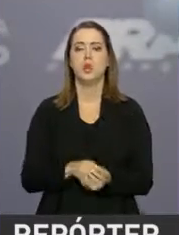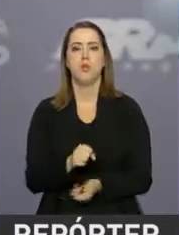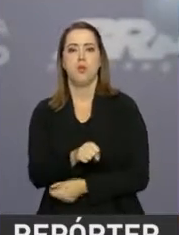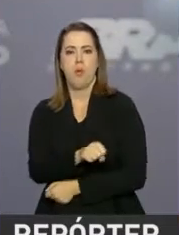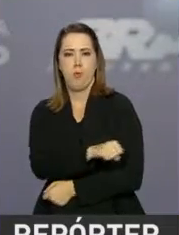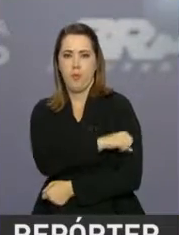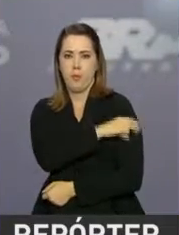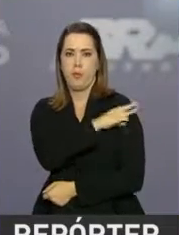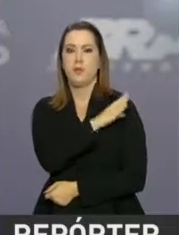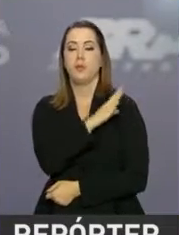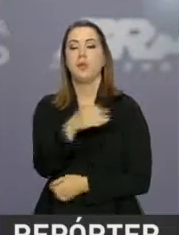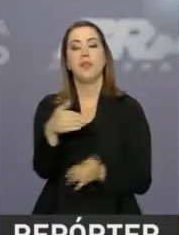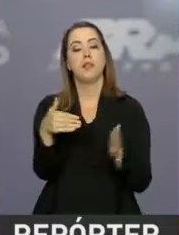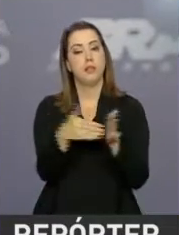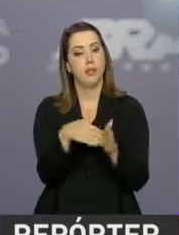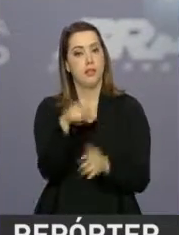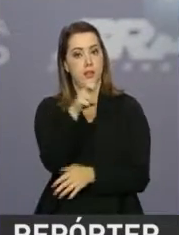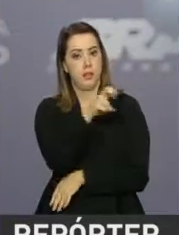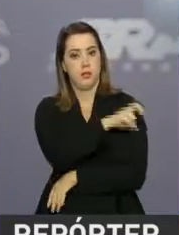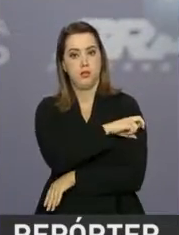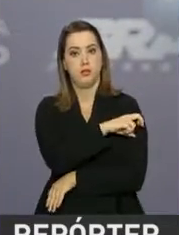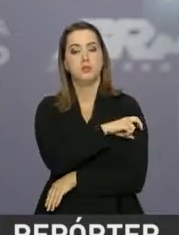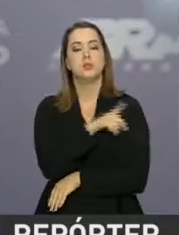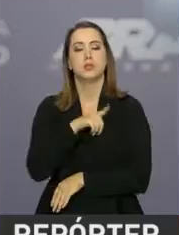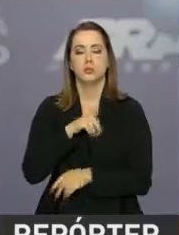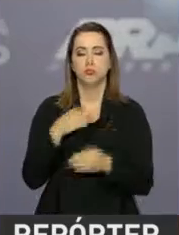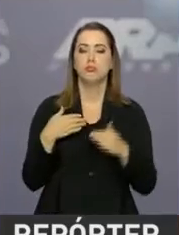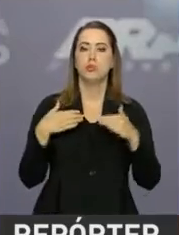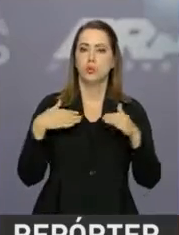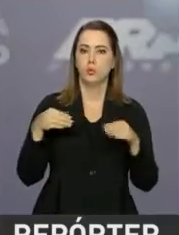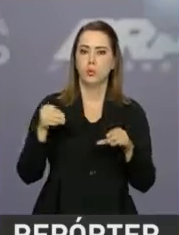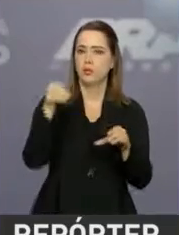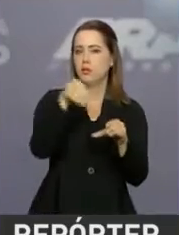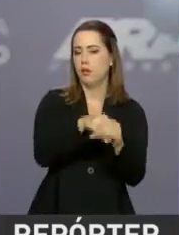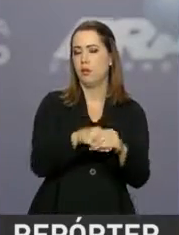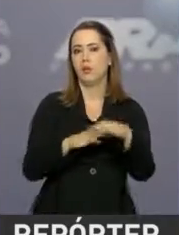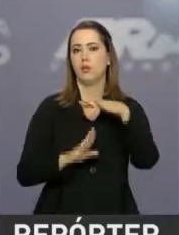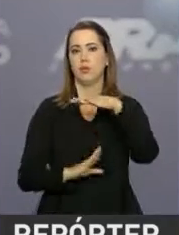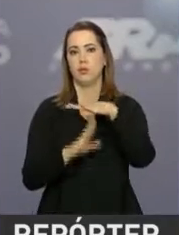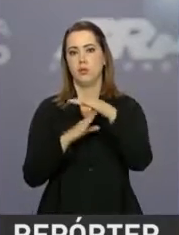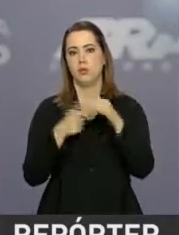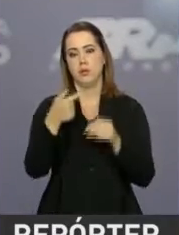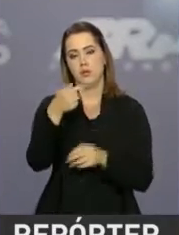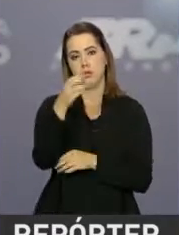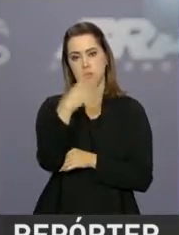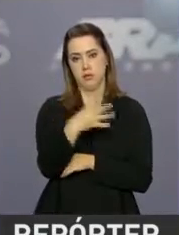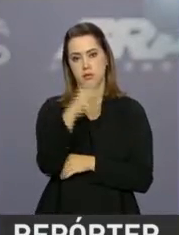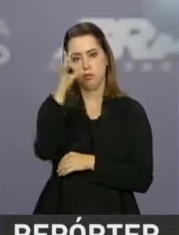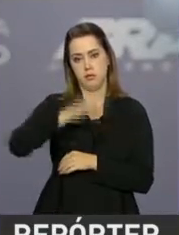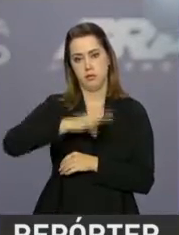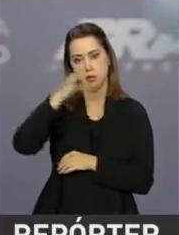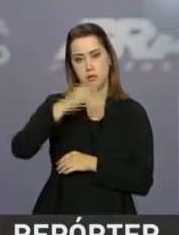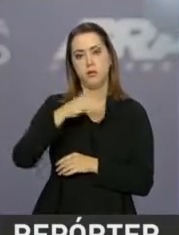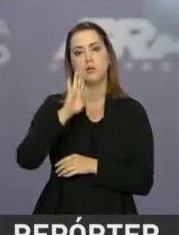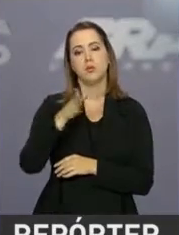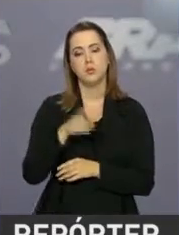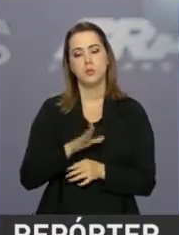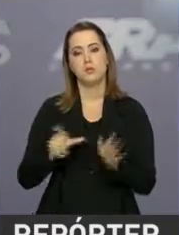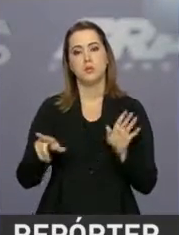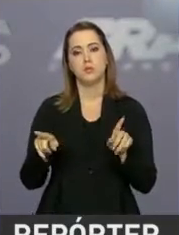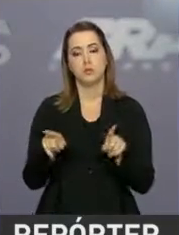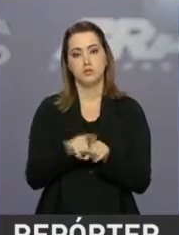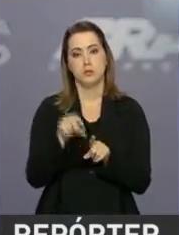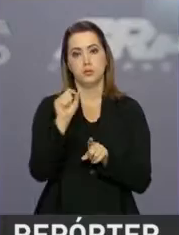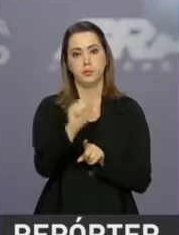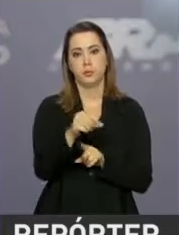do Ensino Fundamental atingiram a meta determinada pelo Ideb mais de 74 por cento das escolas alcançaram esse